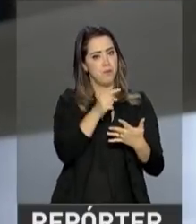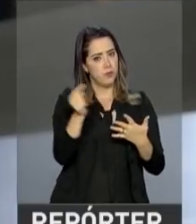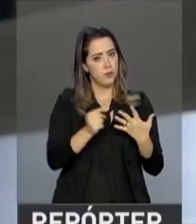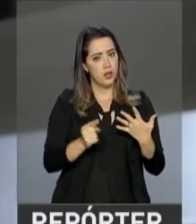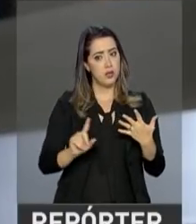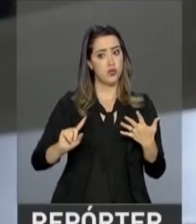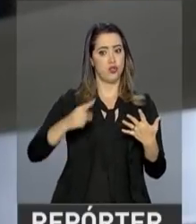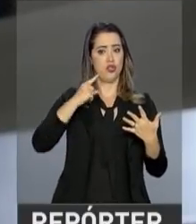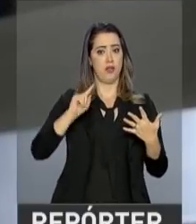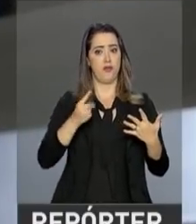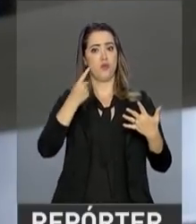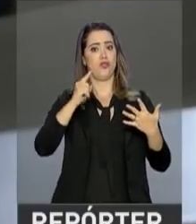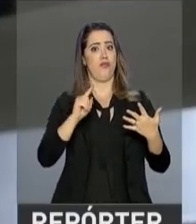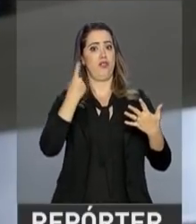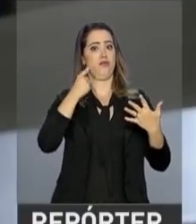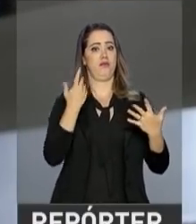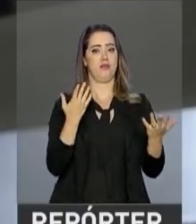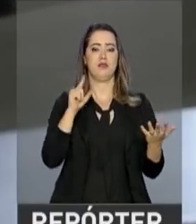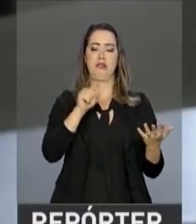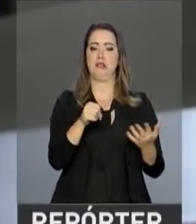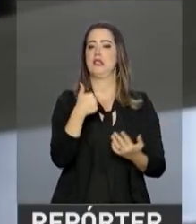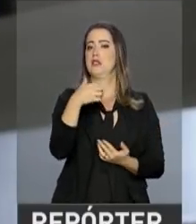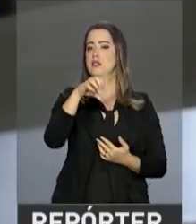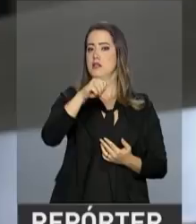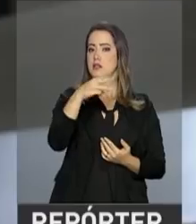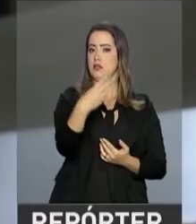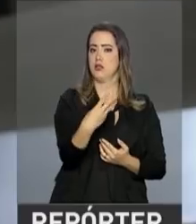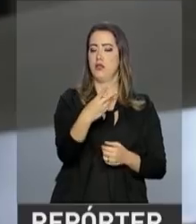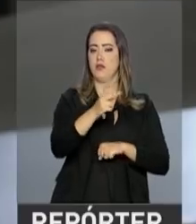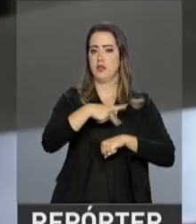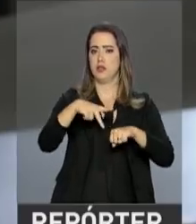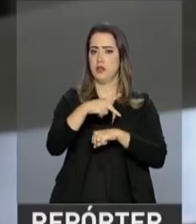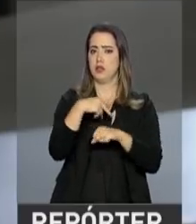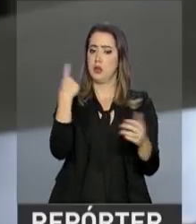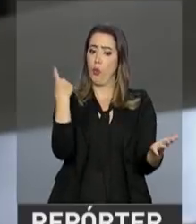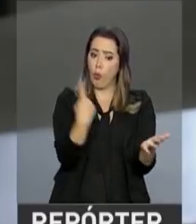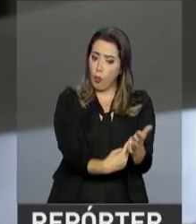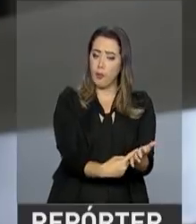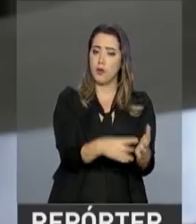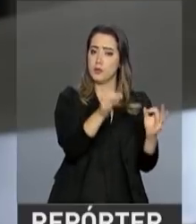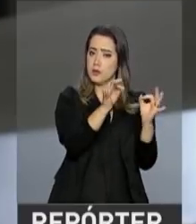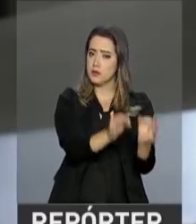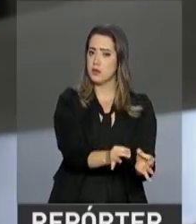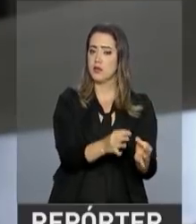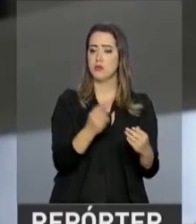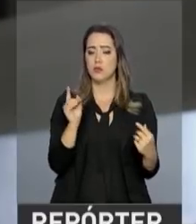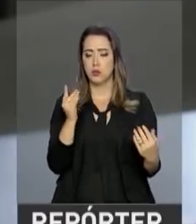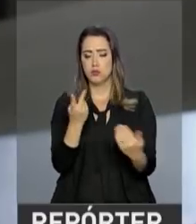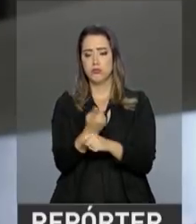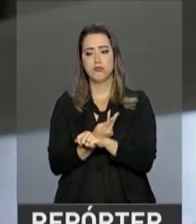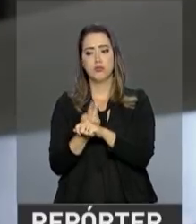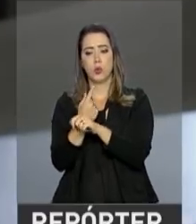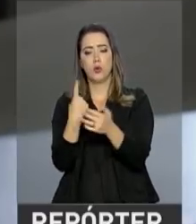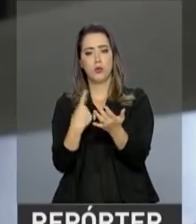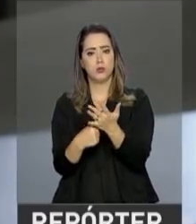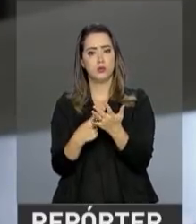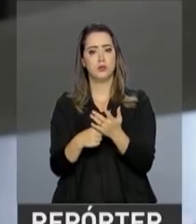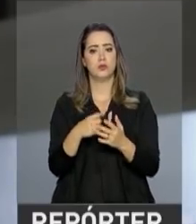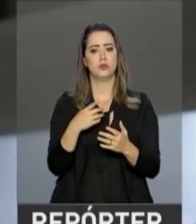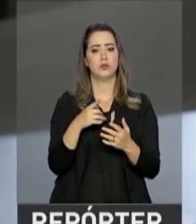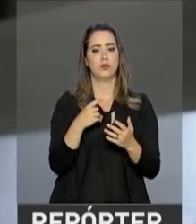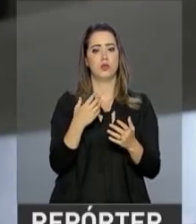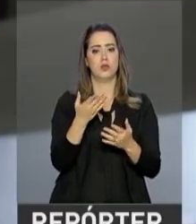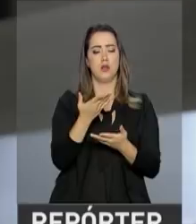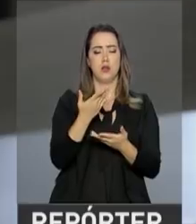que 193 países acordaram em torno de uma agenda que efetivamente ela de alguma forma ela